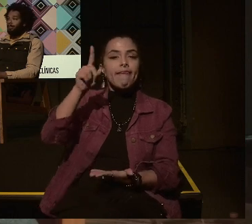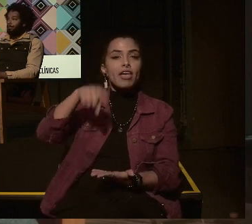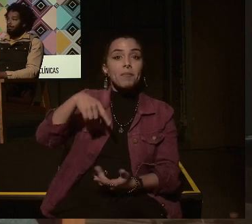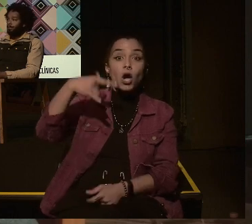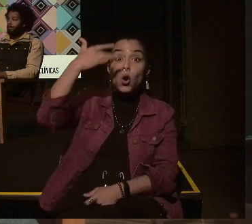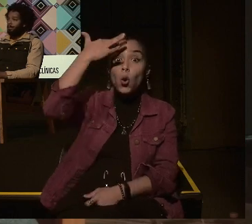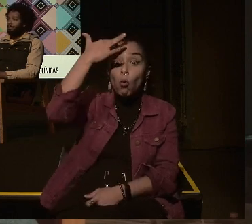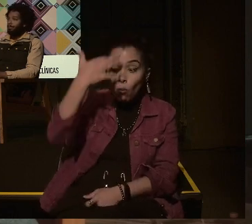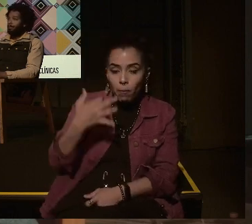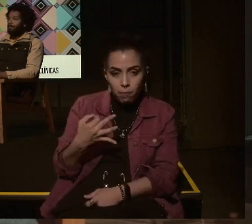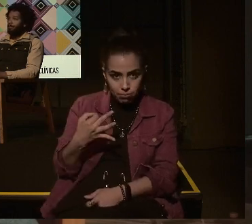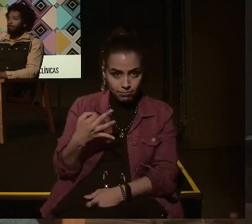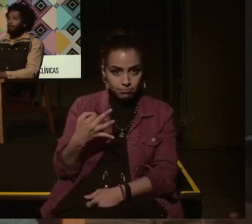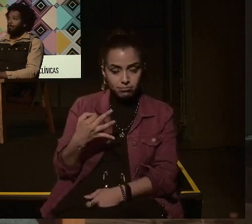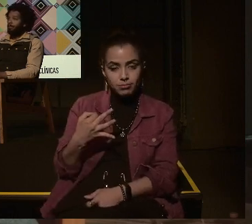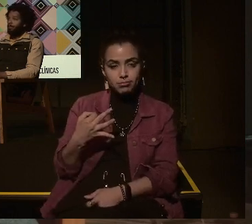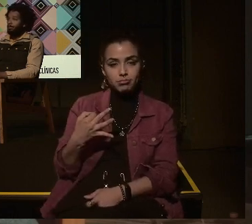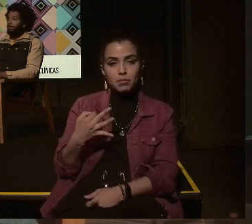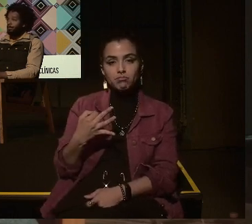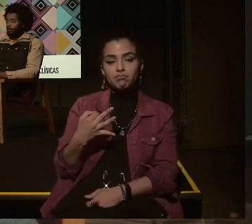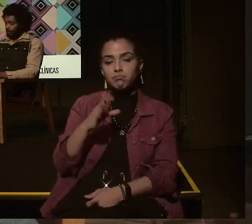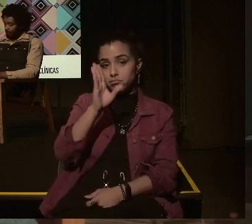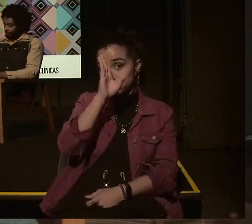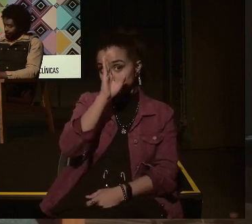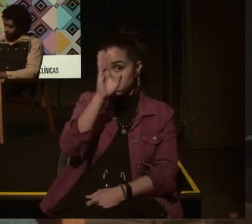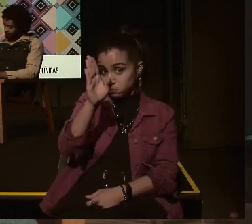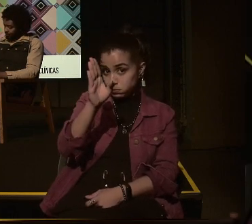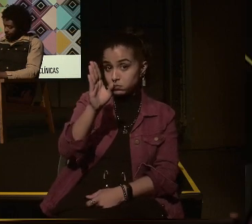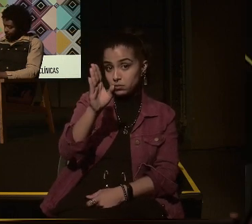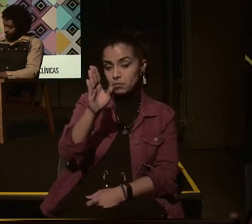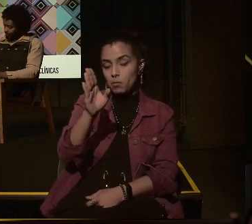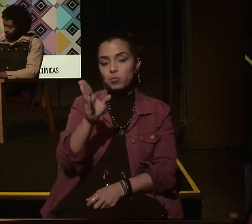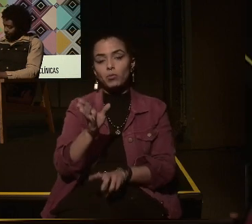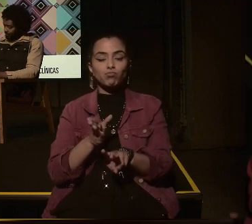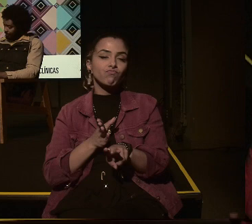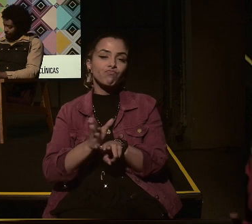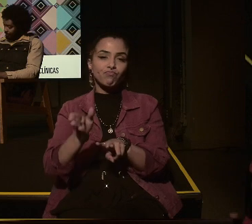mínimo, duas dimensões.